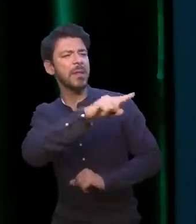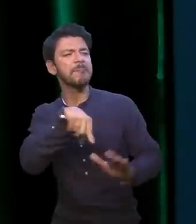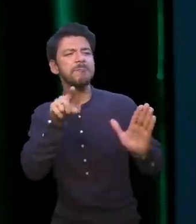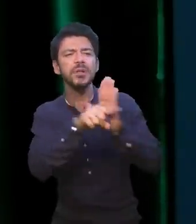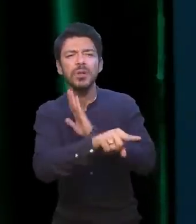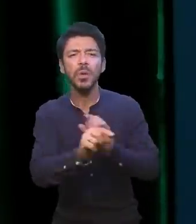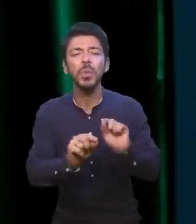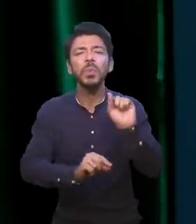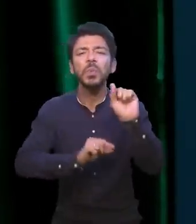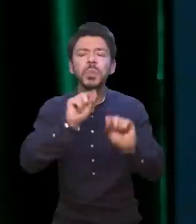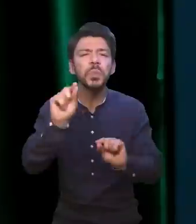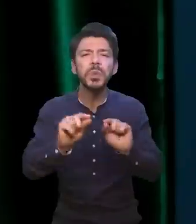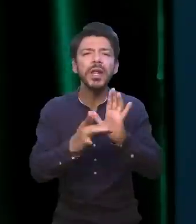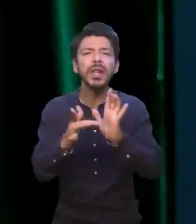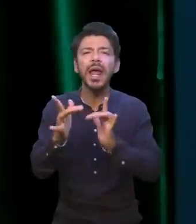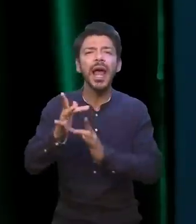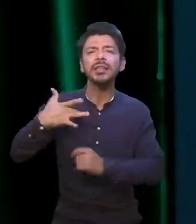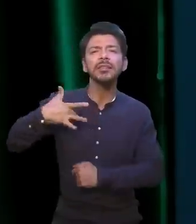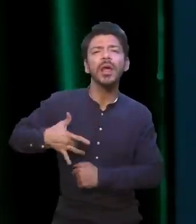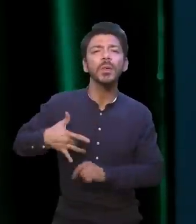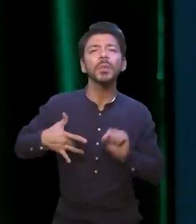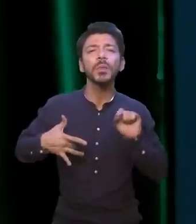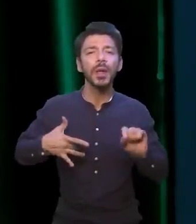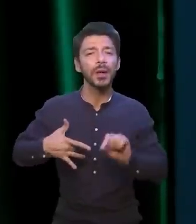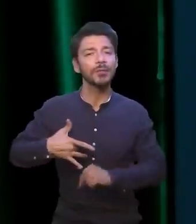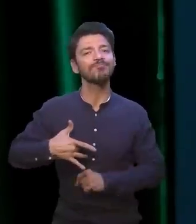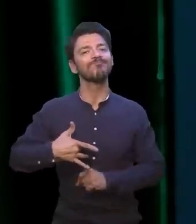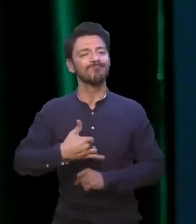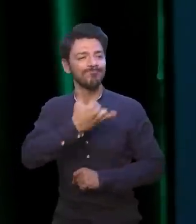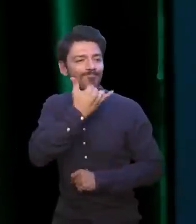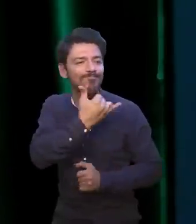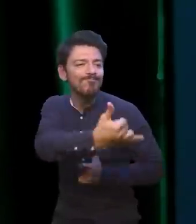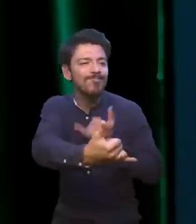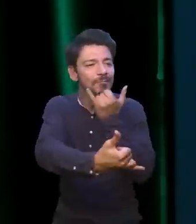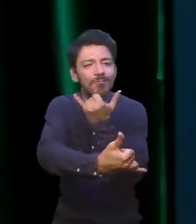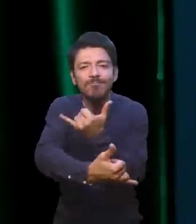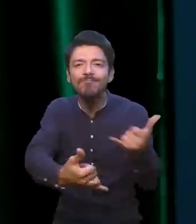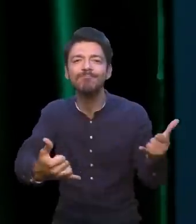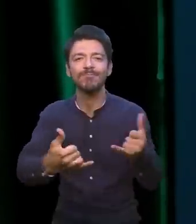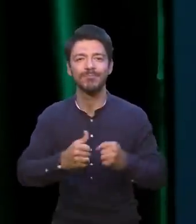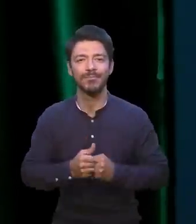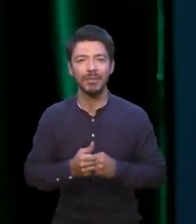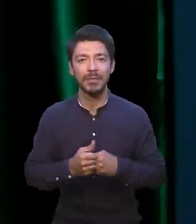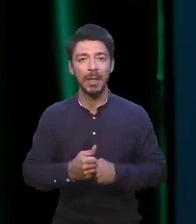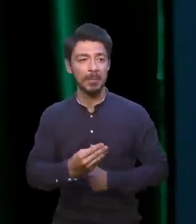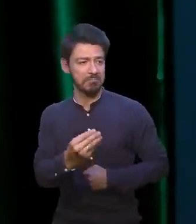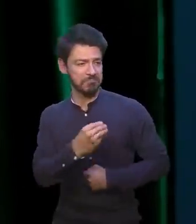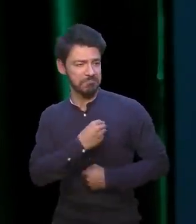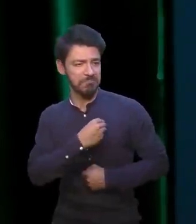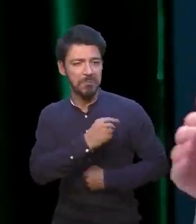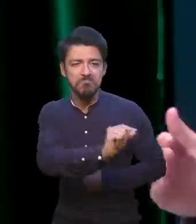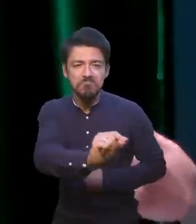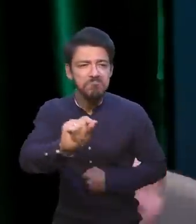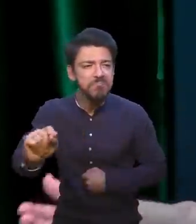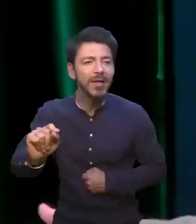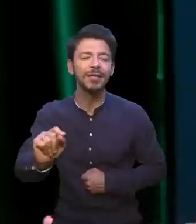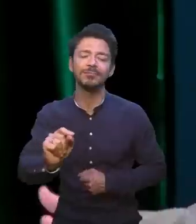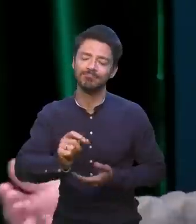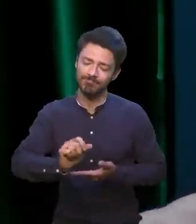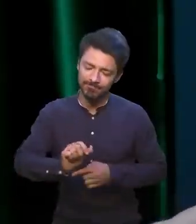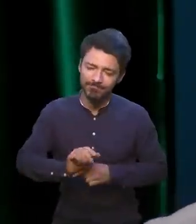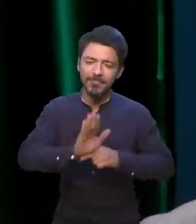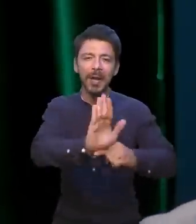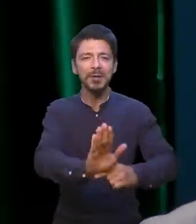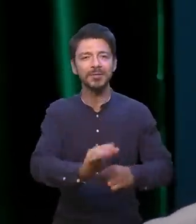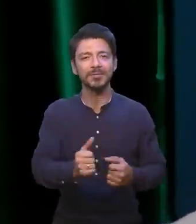Perdão das ofensas, benevolência para com todos e indulgência com as imperfeições alheias. Então, a caridade, que é